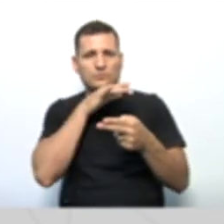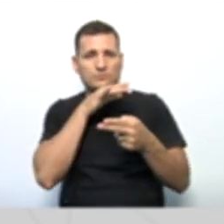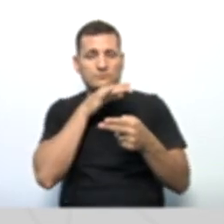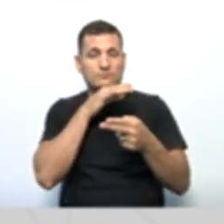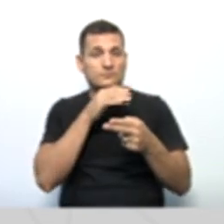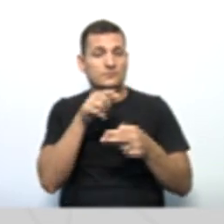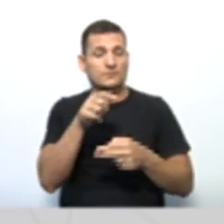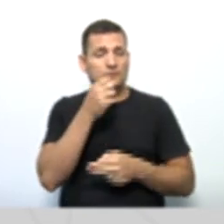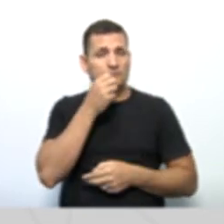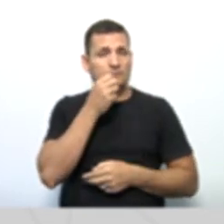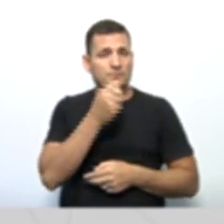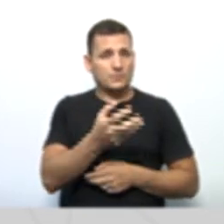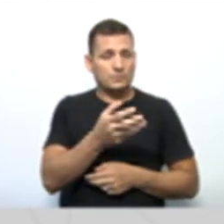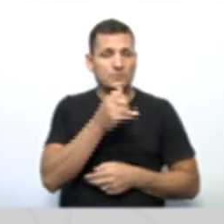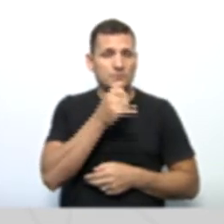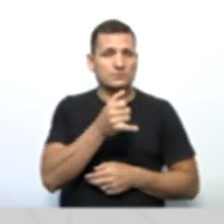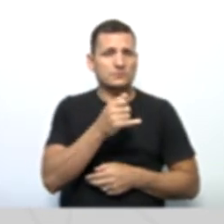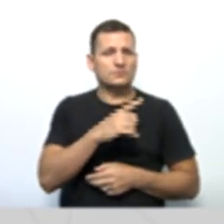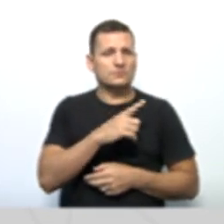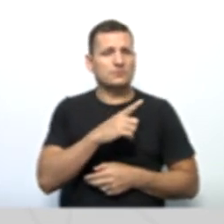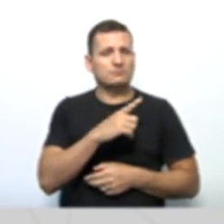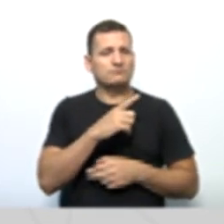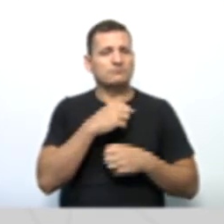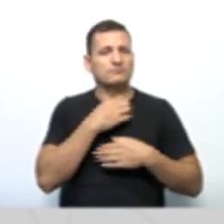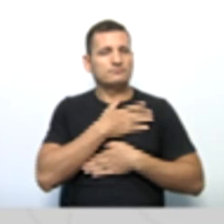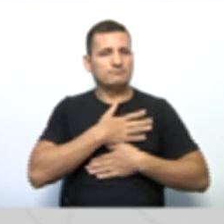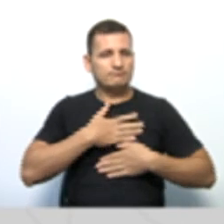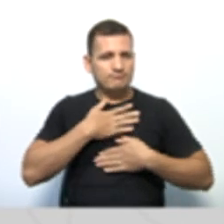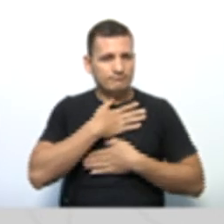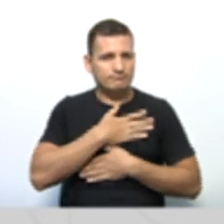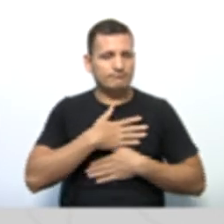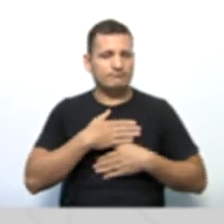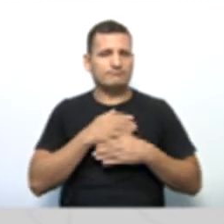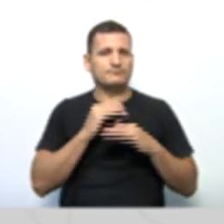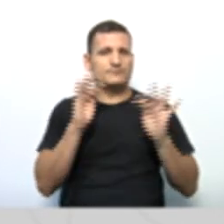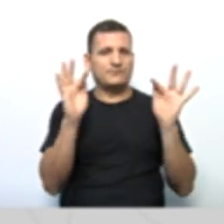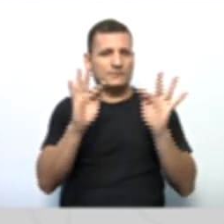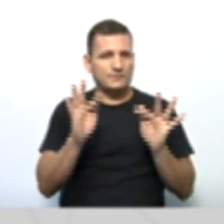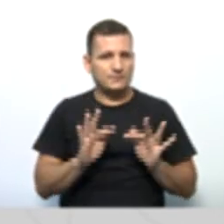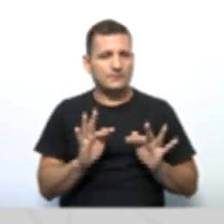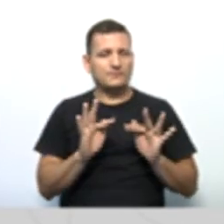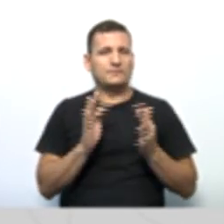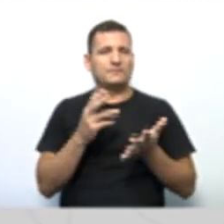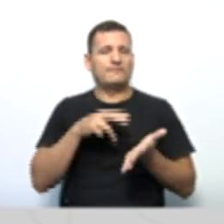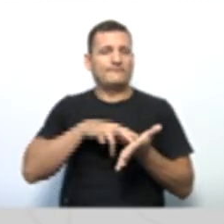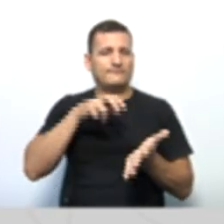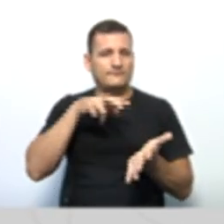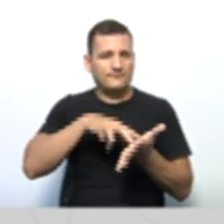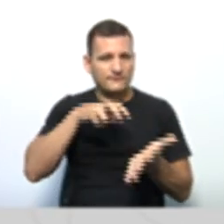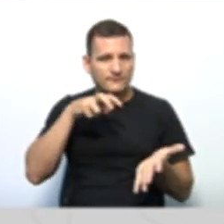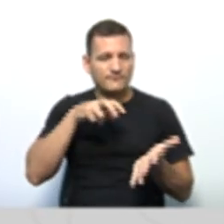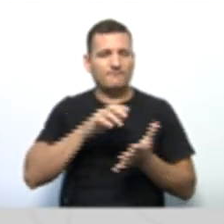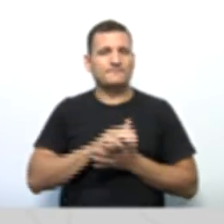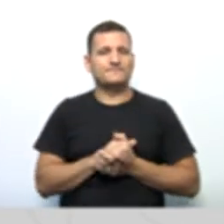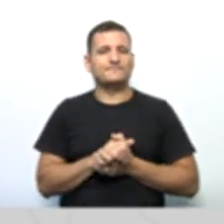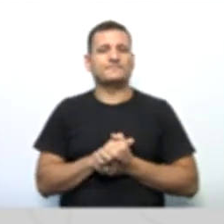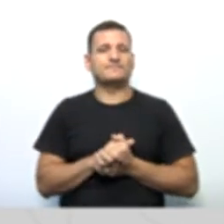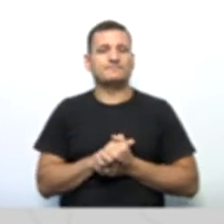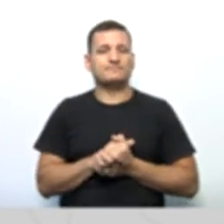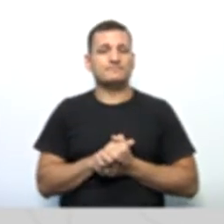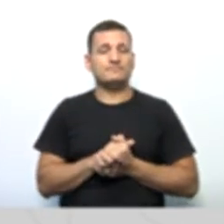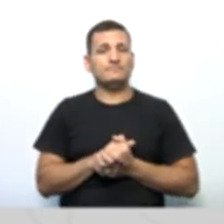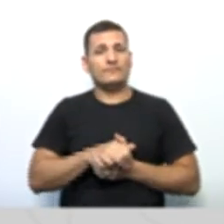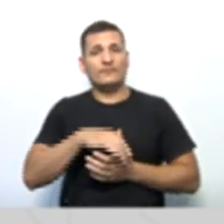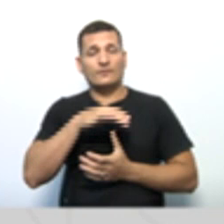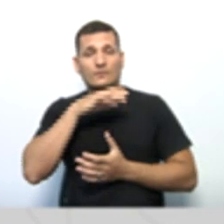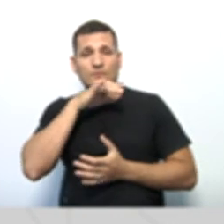que ela é capaz de produzir bem-estar, ou se ela for capaz de produzir felicidade, alegria. E ela vai ser